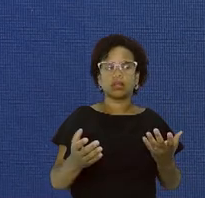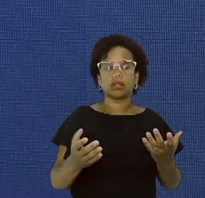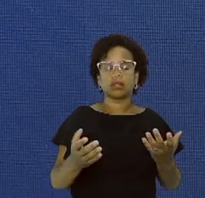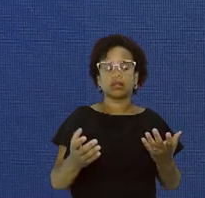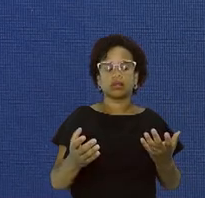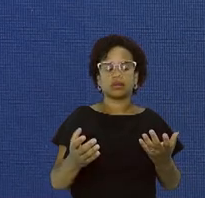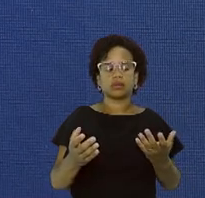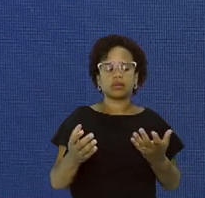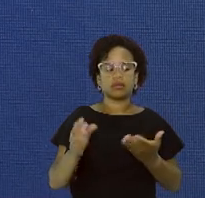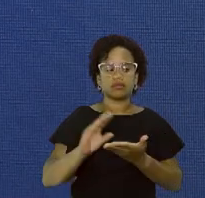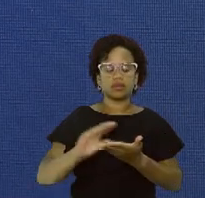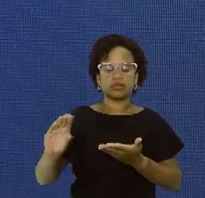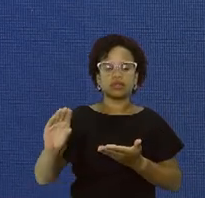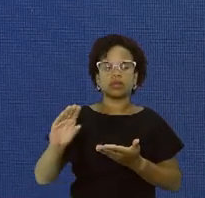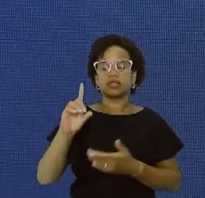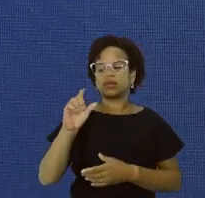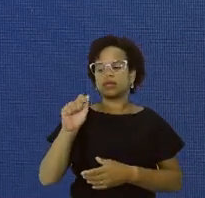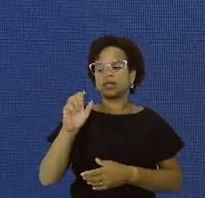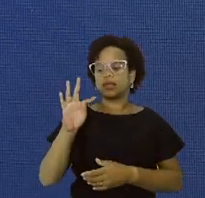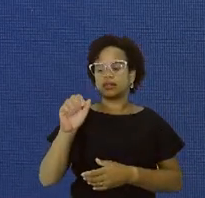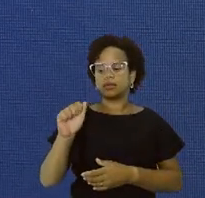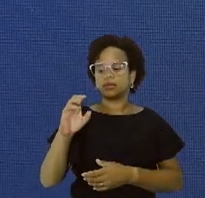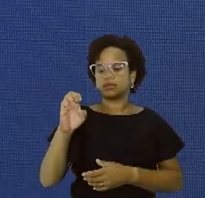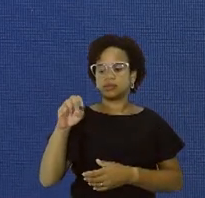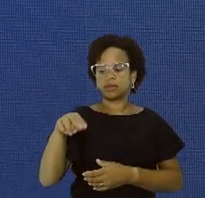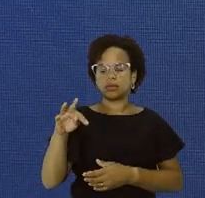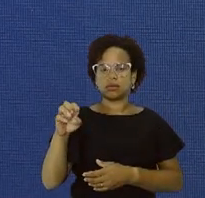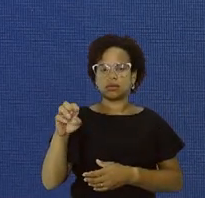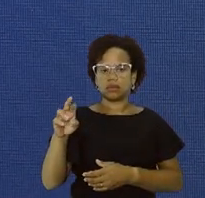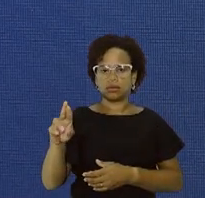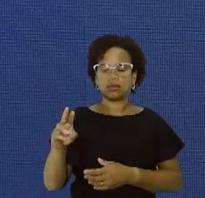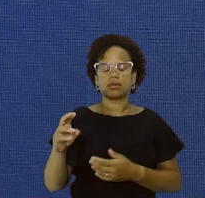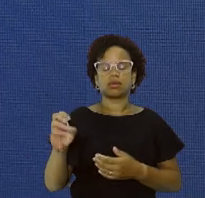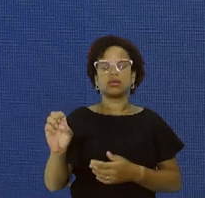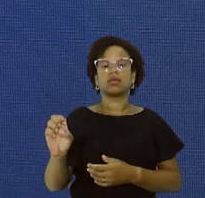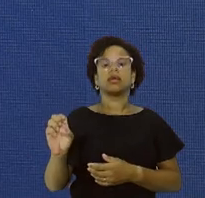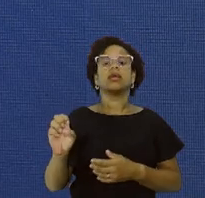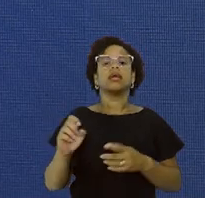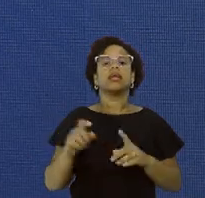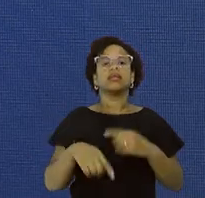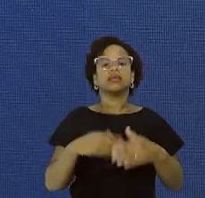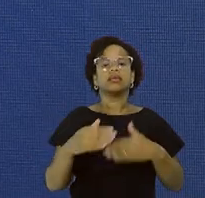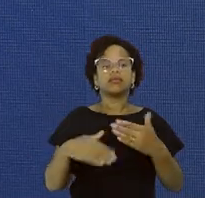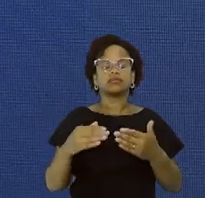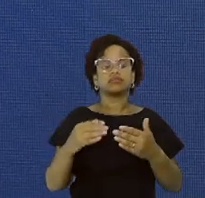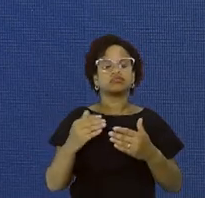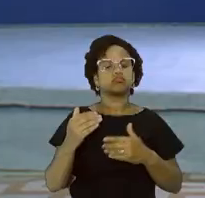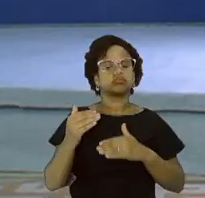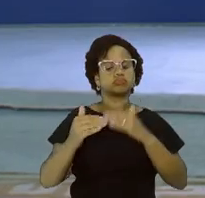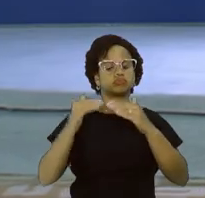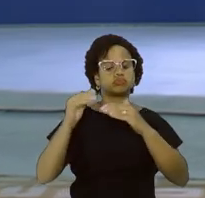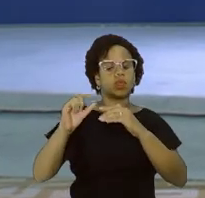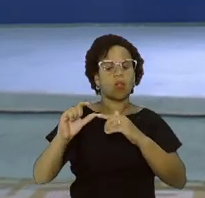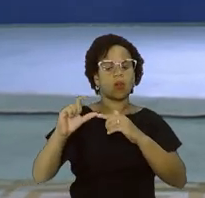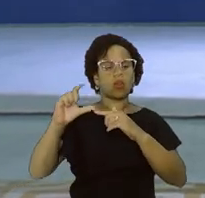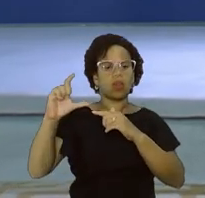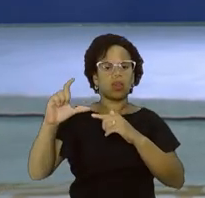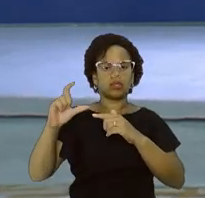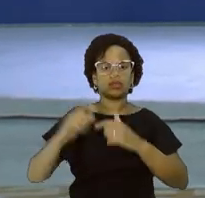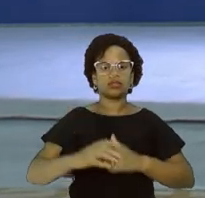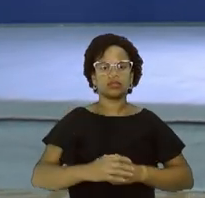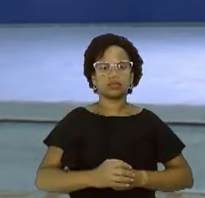center lá atrás e com o tempo o ecossistema foi se amadurecendo então a gente começou a investir na economia de